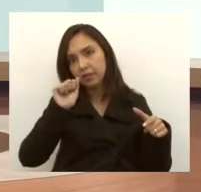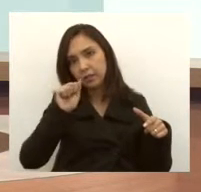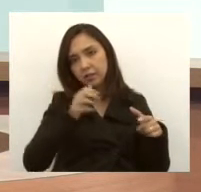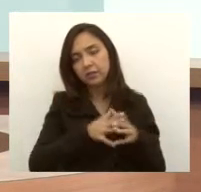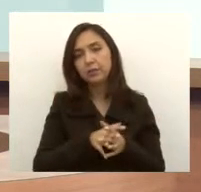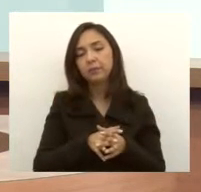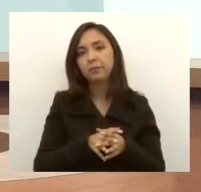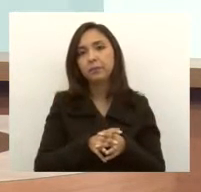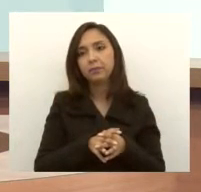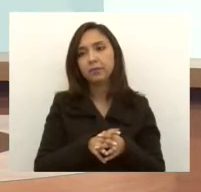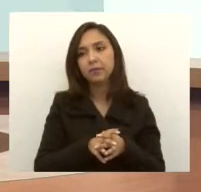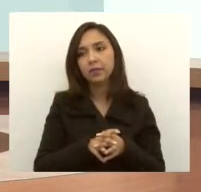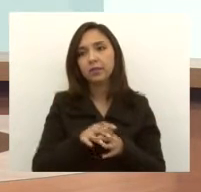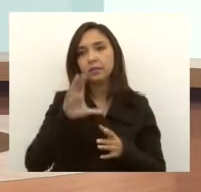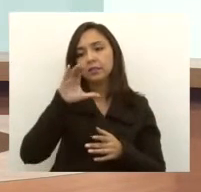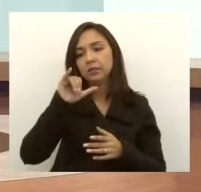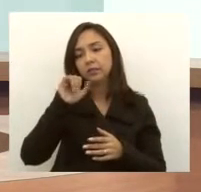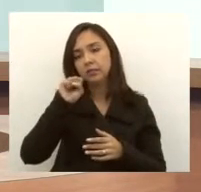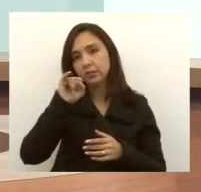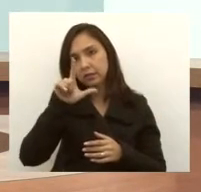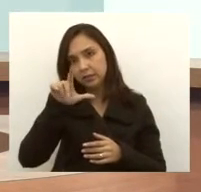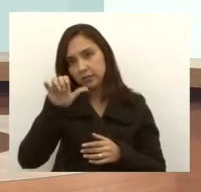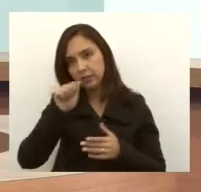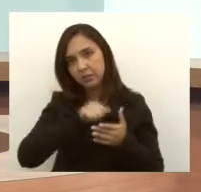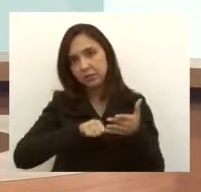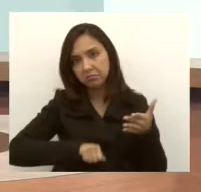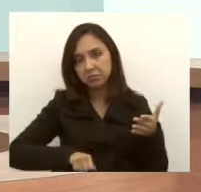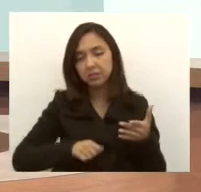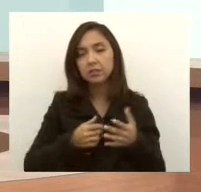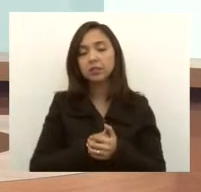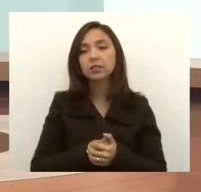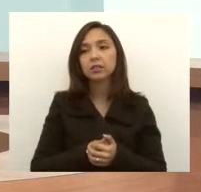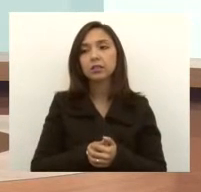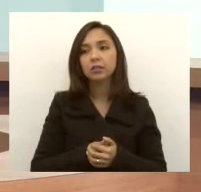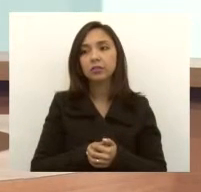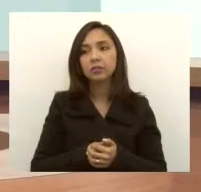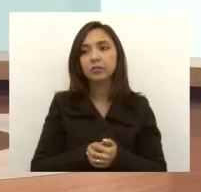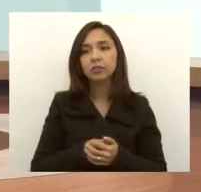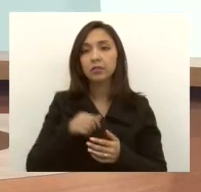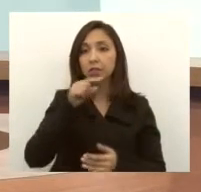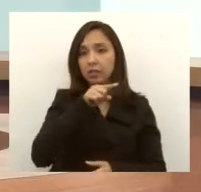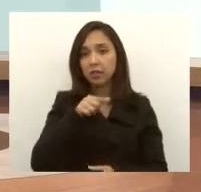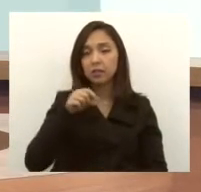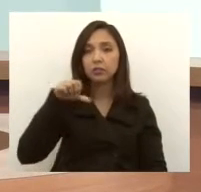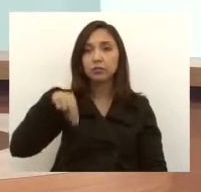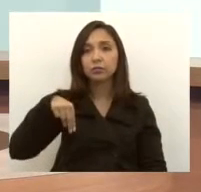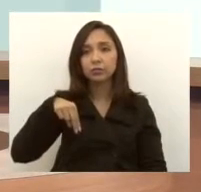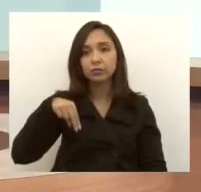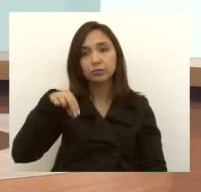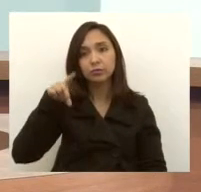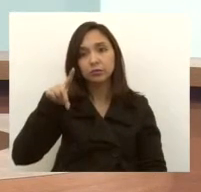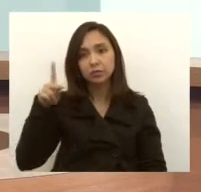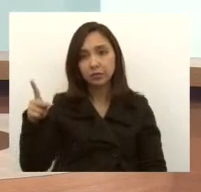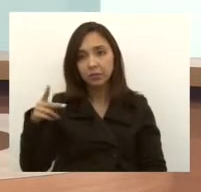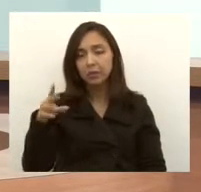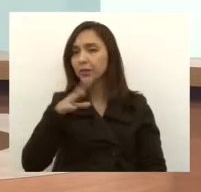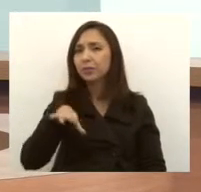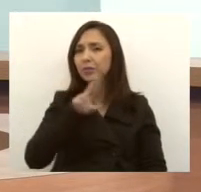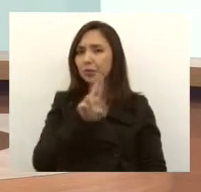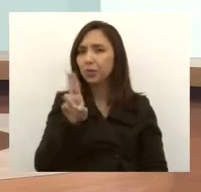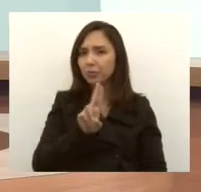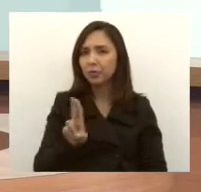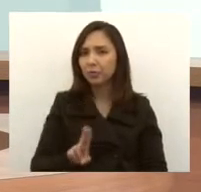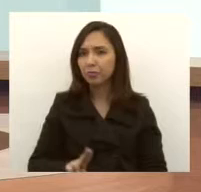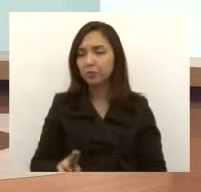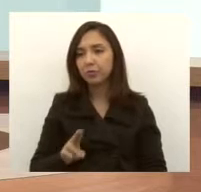do Rana, o Silas, o escrivão Silas, lá do nono DP. Enfim, eu não vou falar o nome de todos para a gente